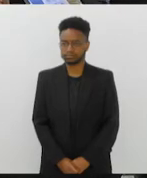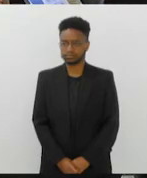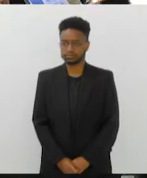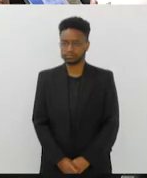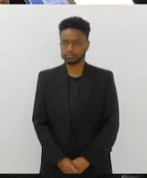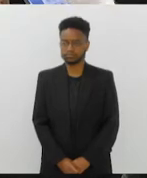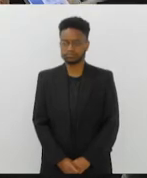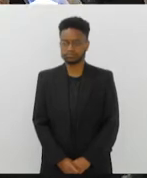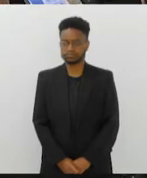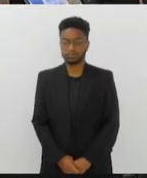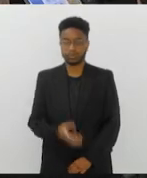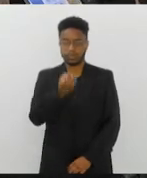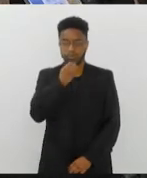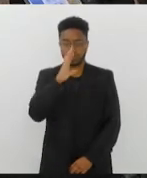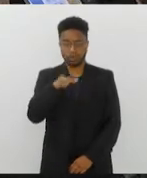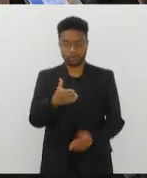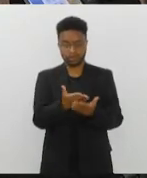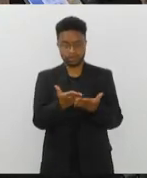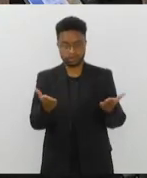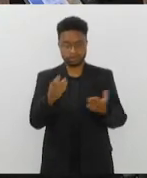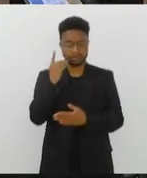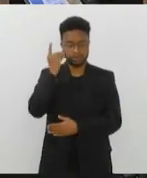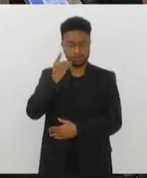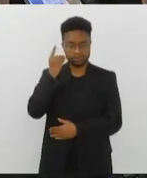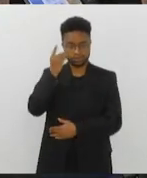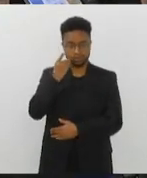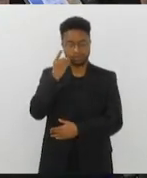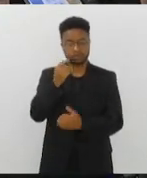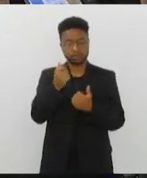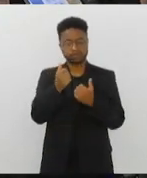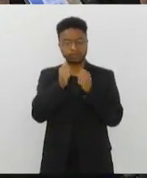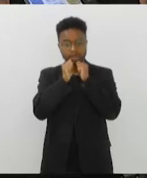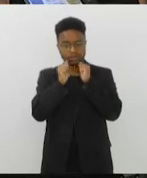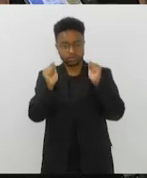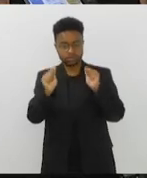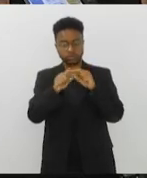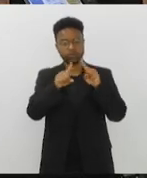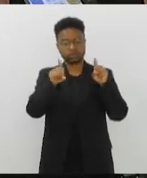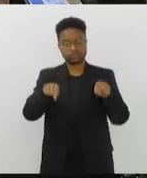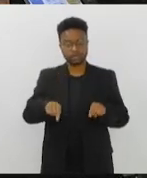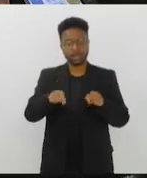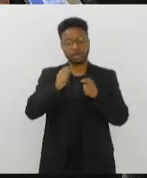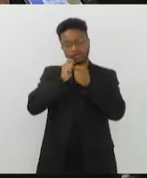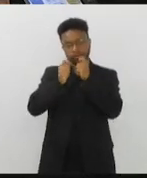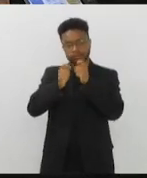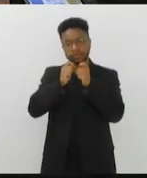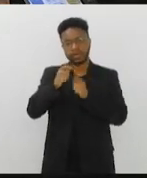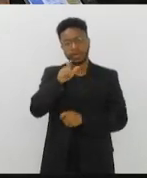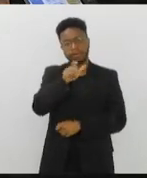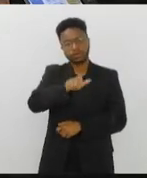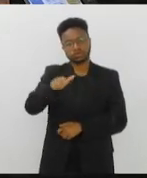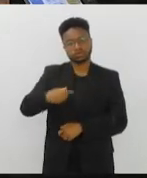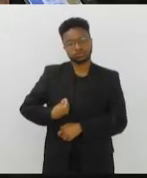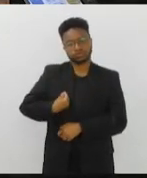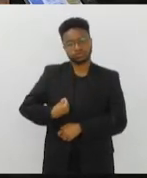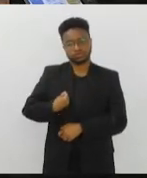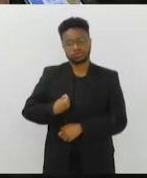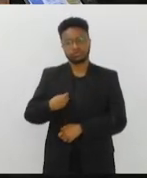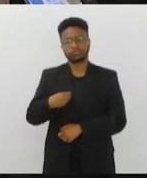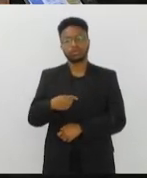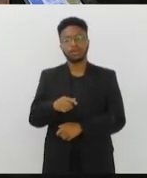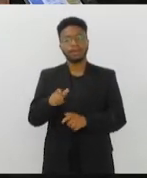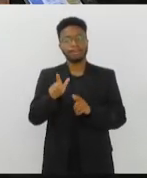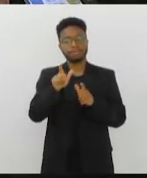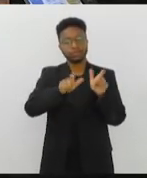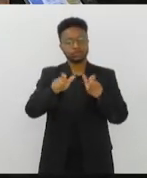Boa tarde, senhoras e senhores deputados, assessores, servidores, imprensa, público presente, manifestantes,